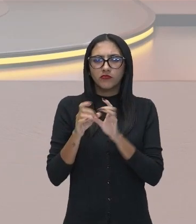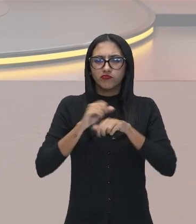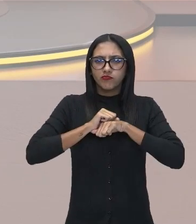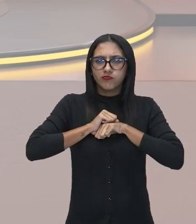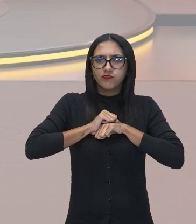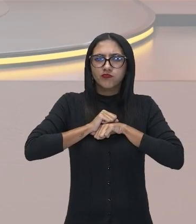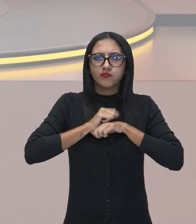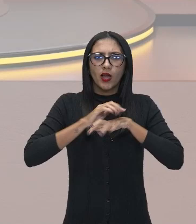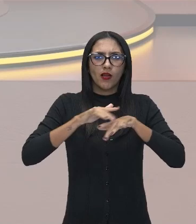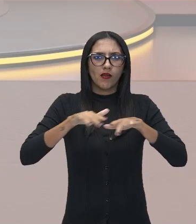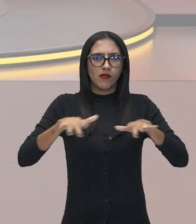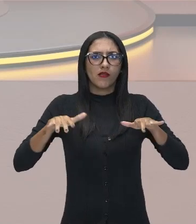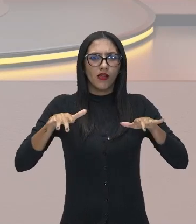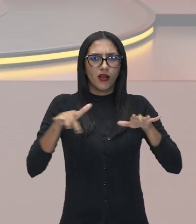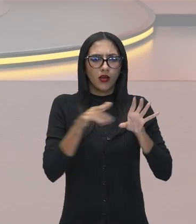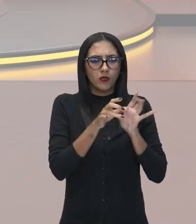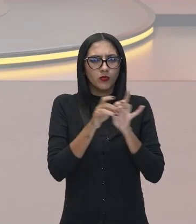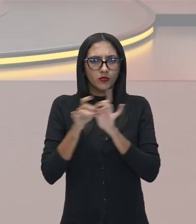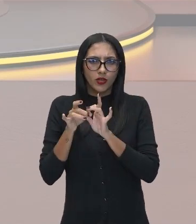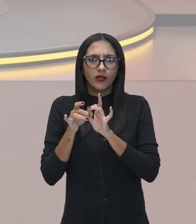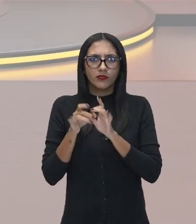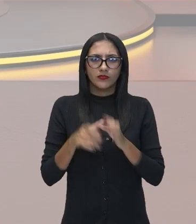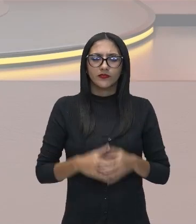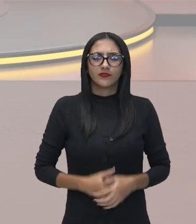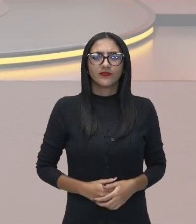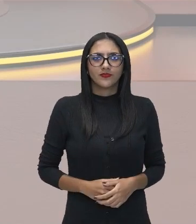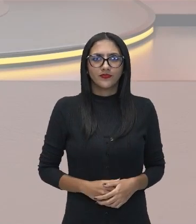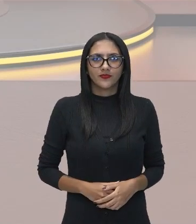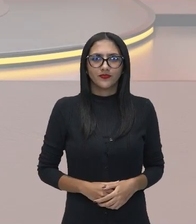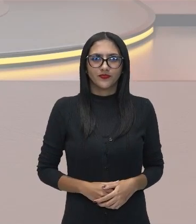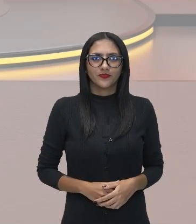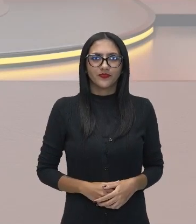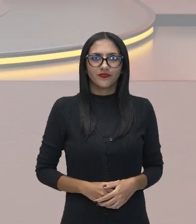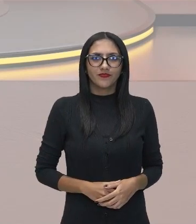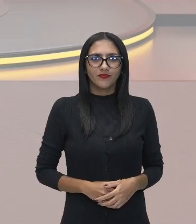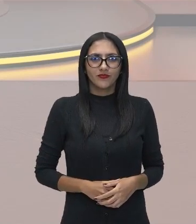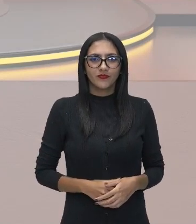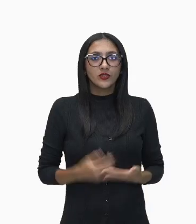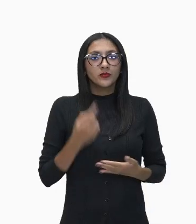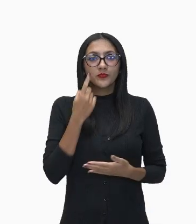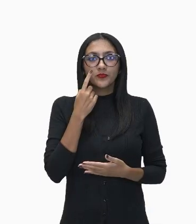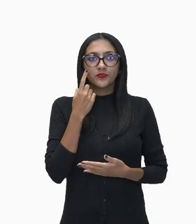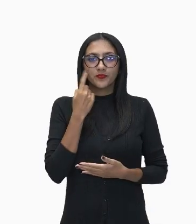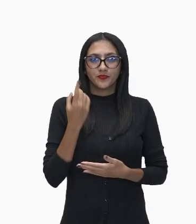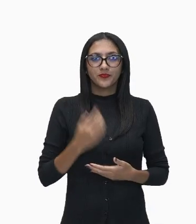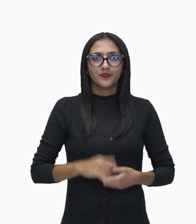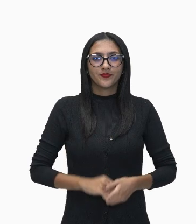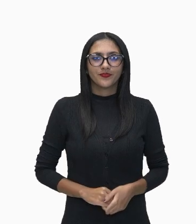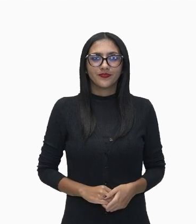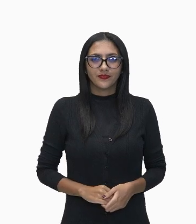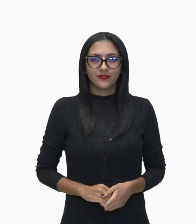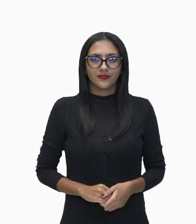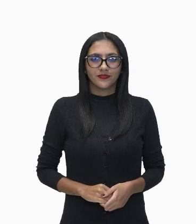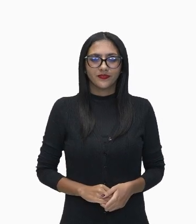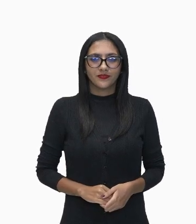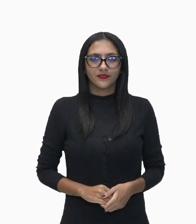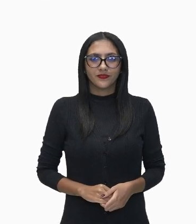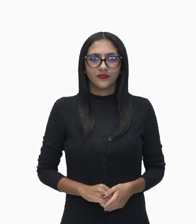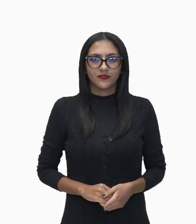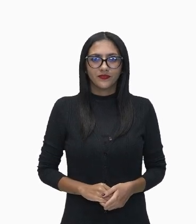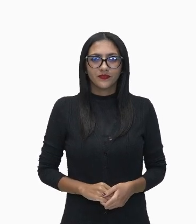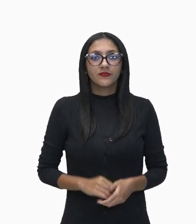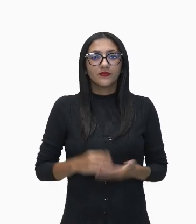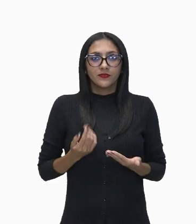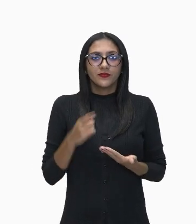alastrar e se emendar, não é isso? Vamos falar um pouco então sobre redes urbanas. Redes